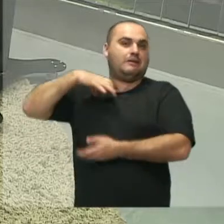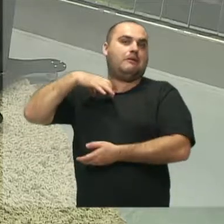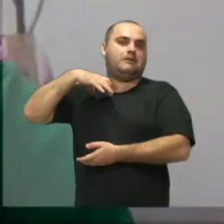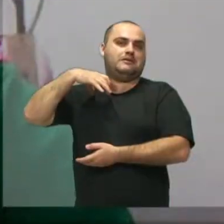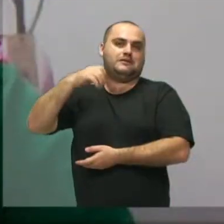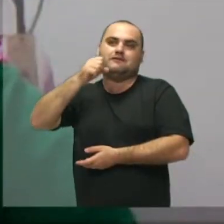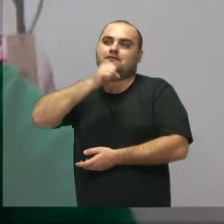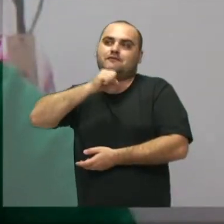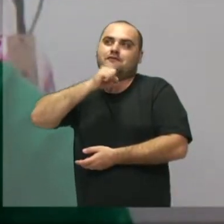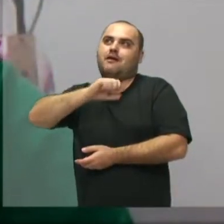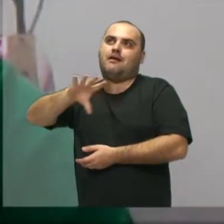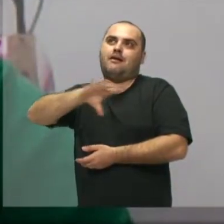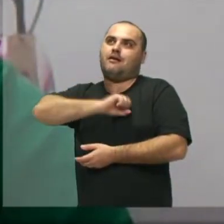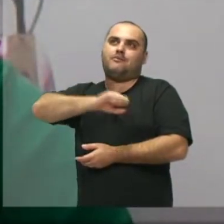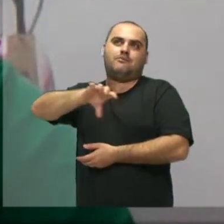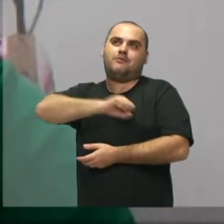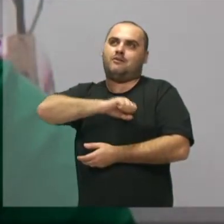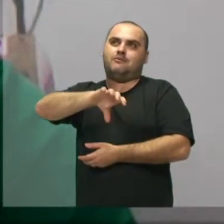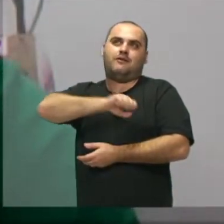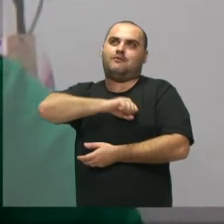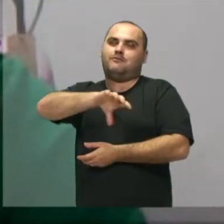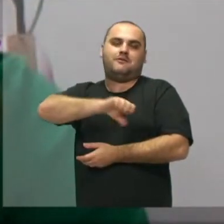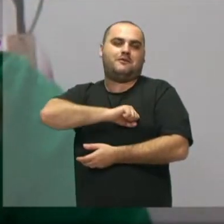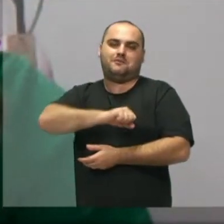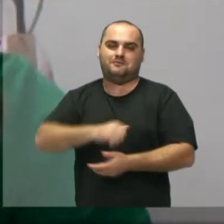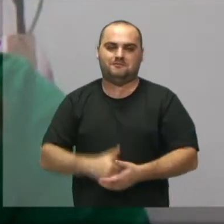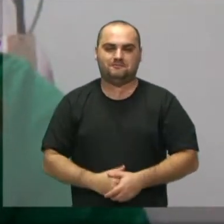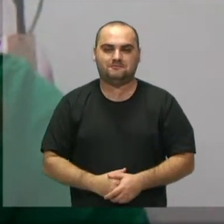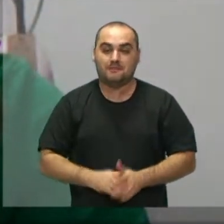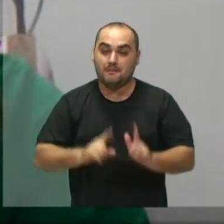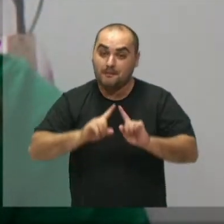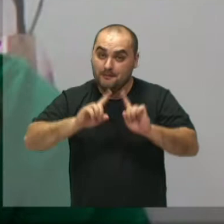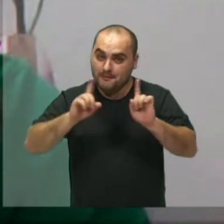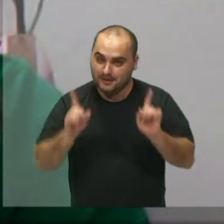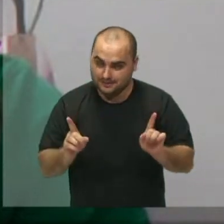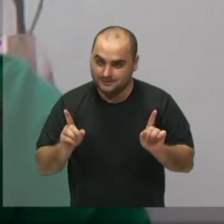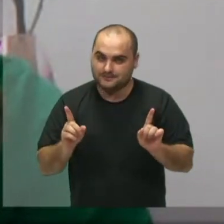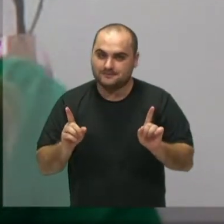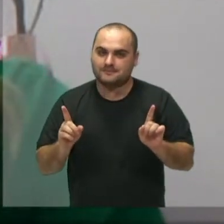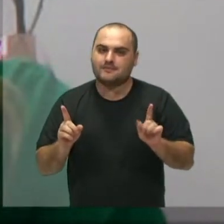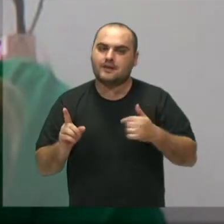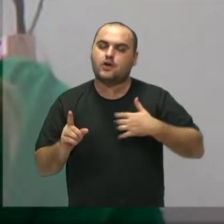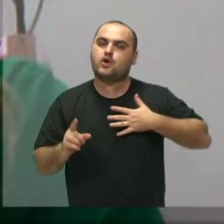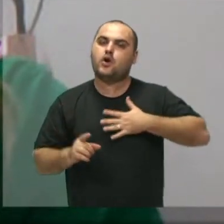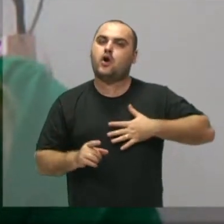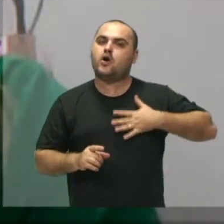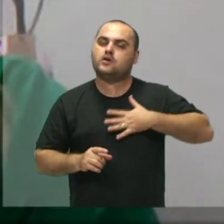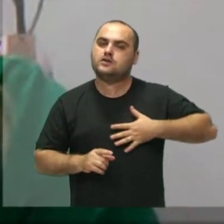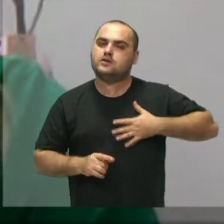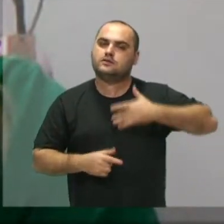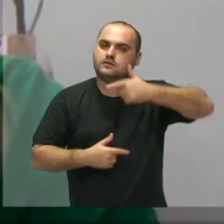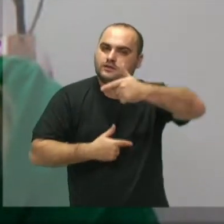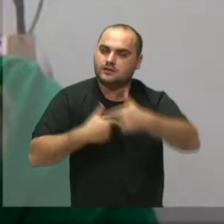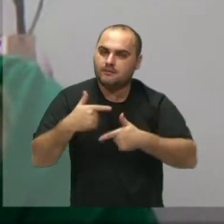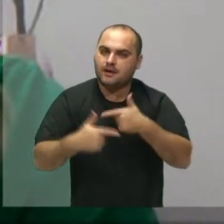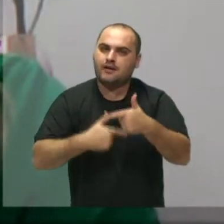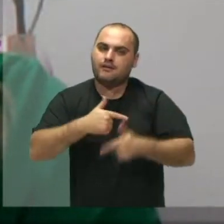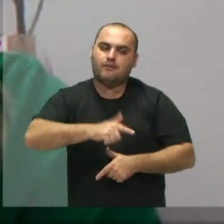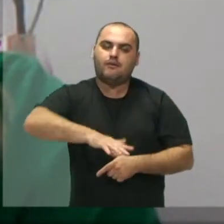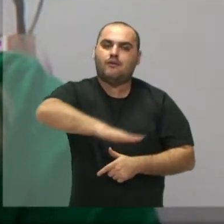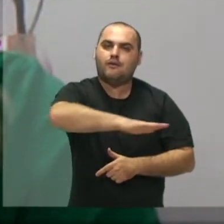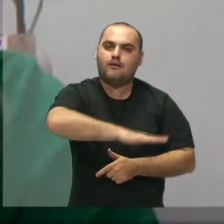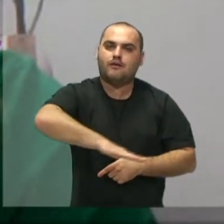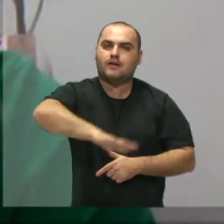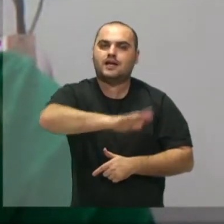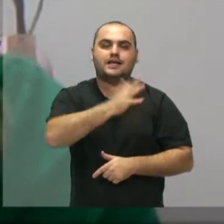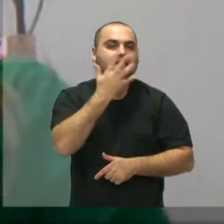idoso é tudo, assim, para mim, né? Mas eu gosto muito do trabalho também que foi feito com